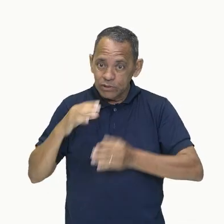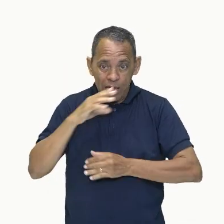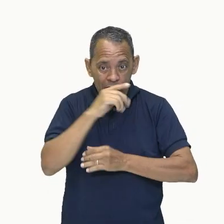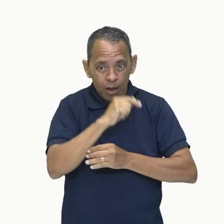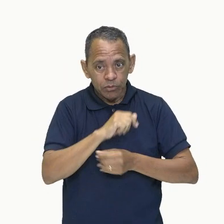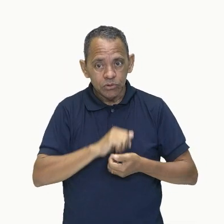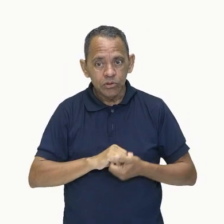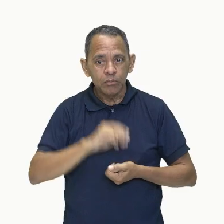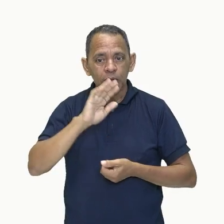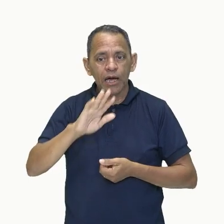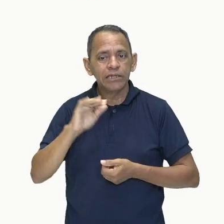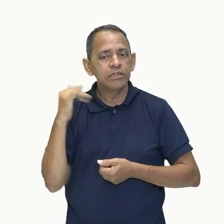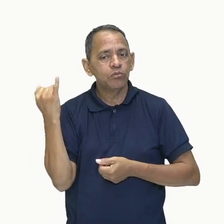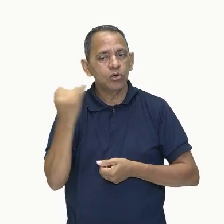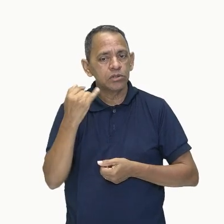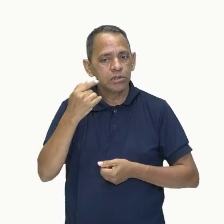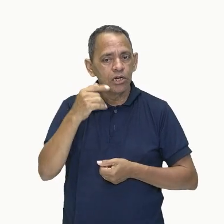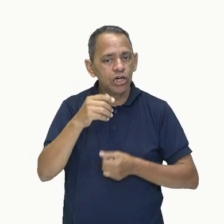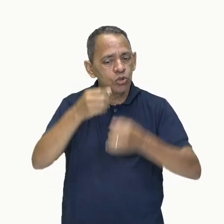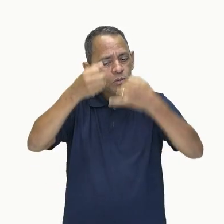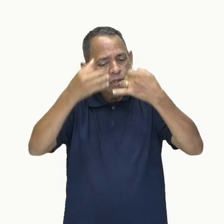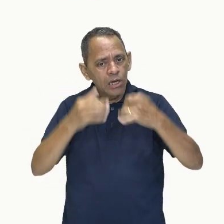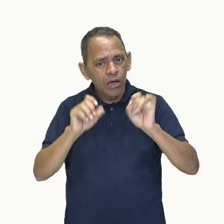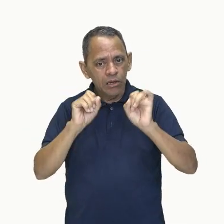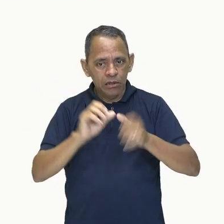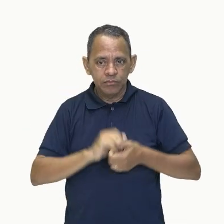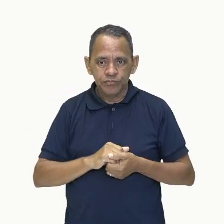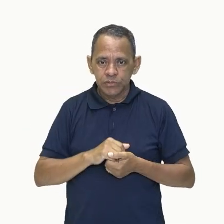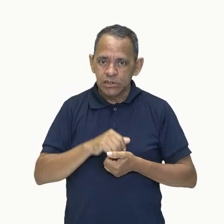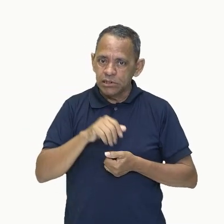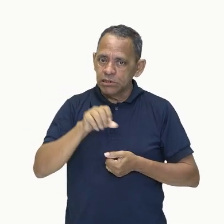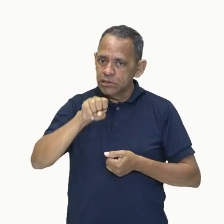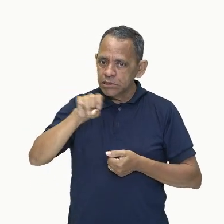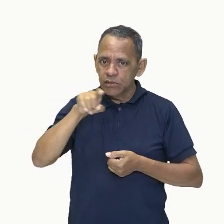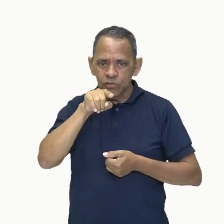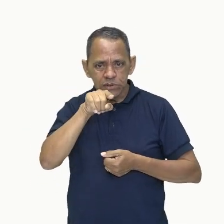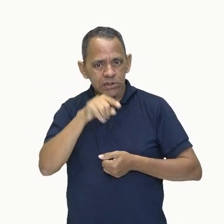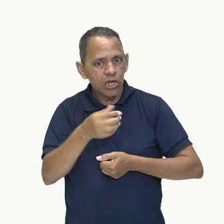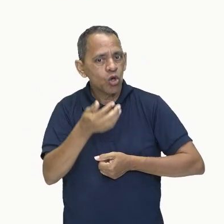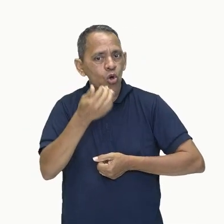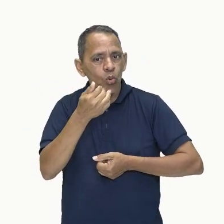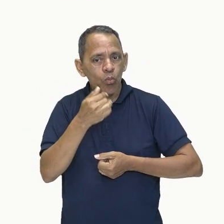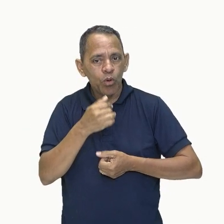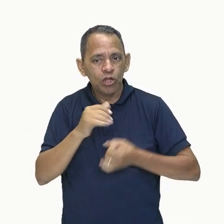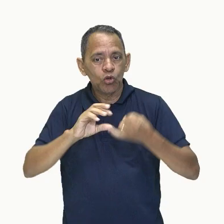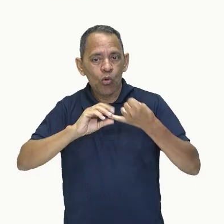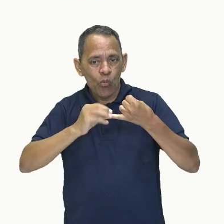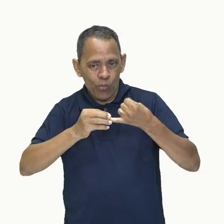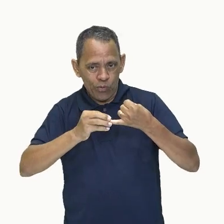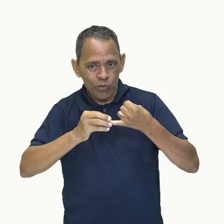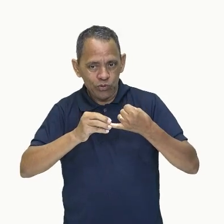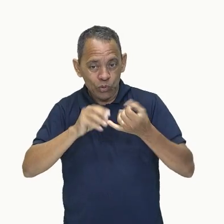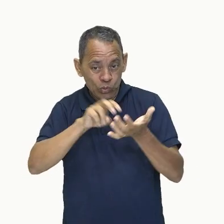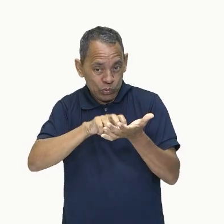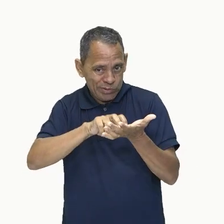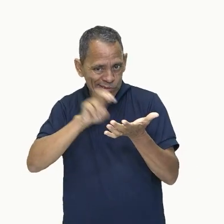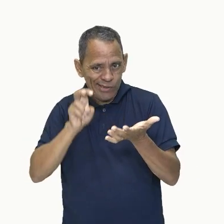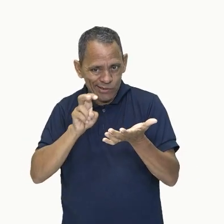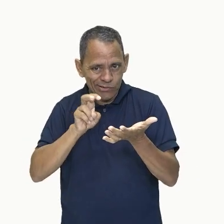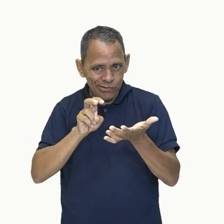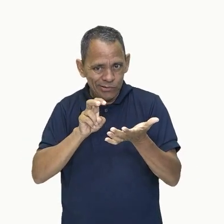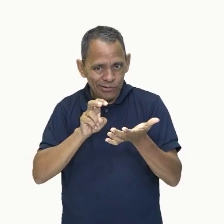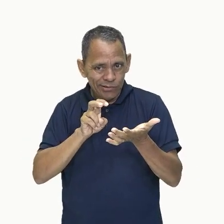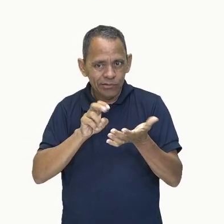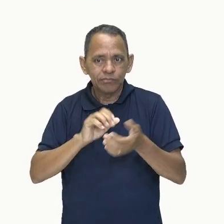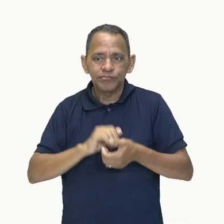é importante lhe dizer, se você está comendo feijão de manhã, tá? Então vamos